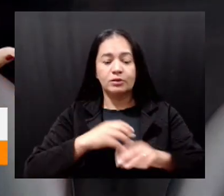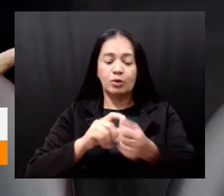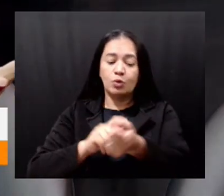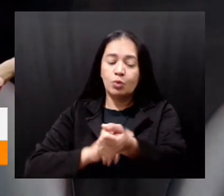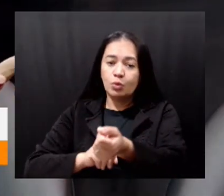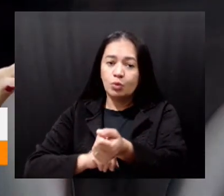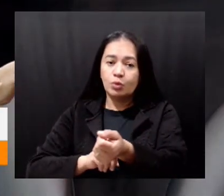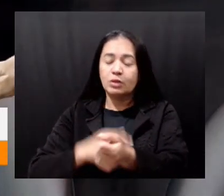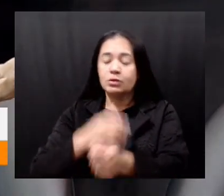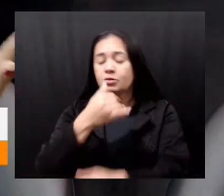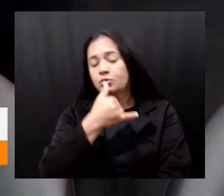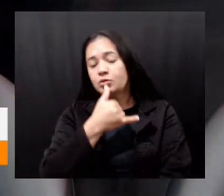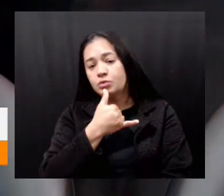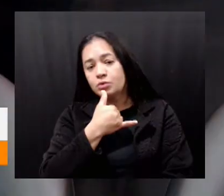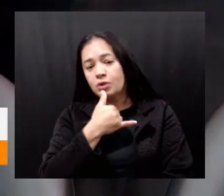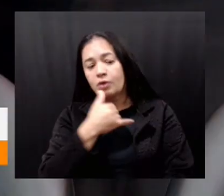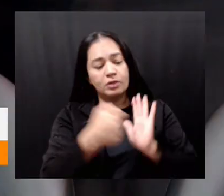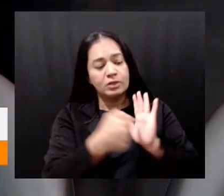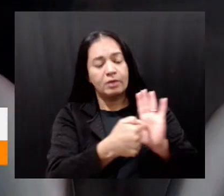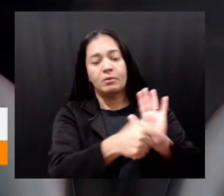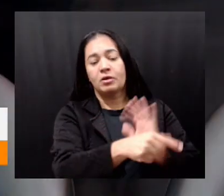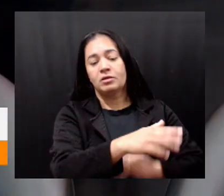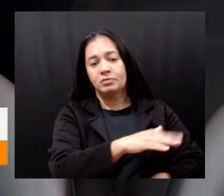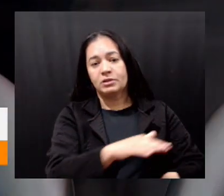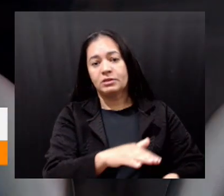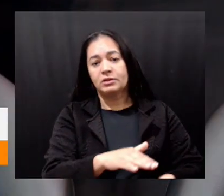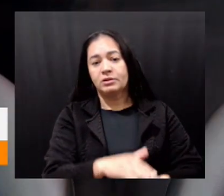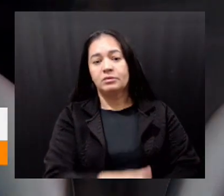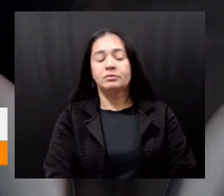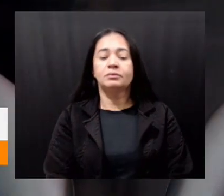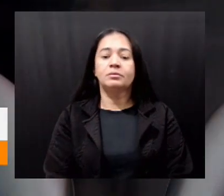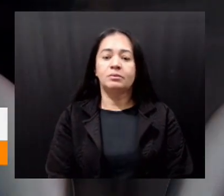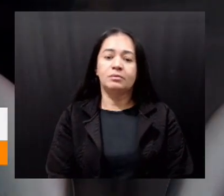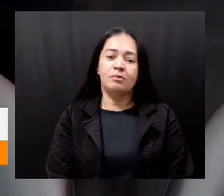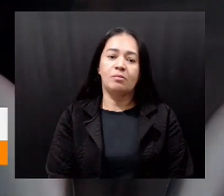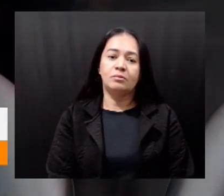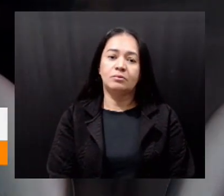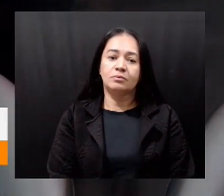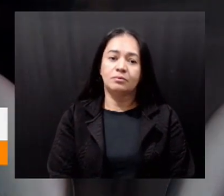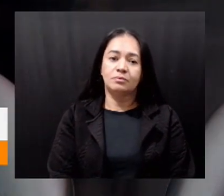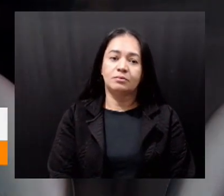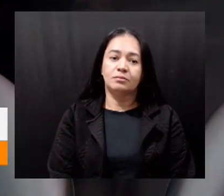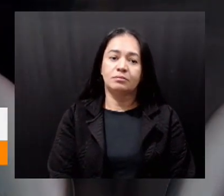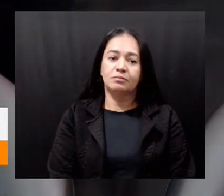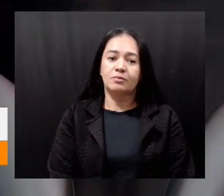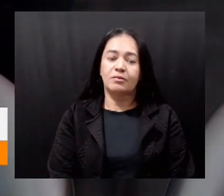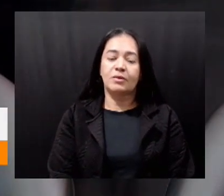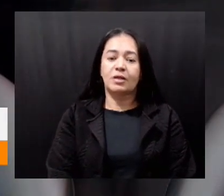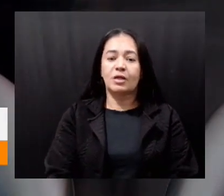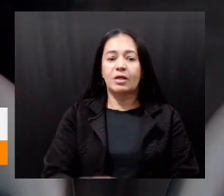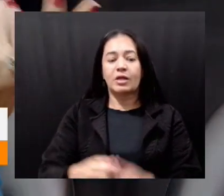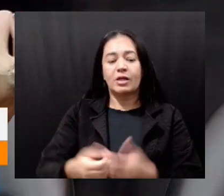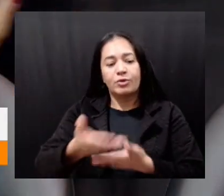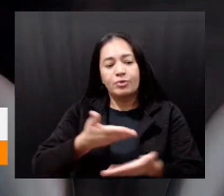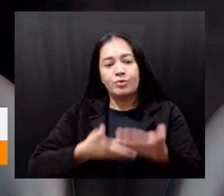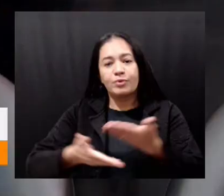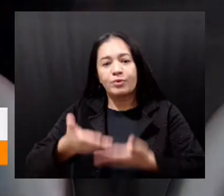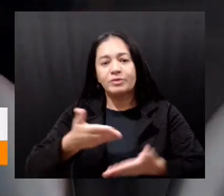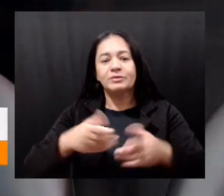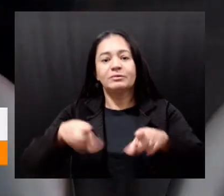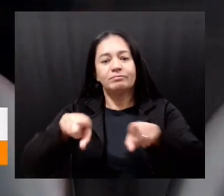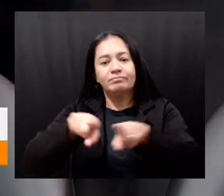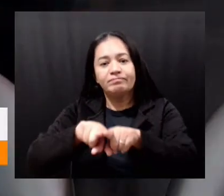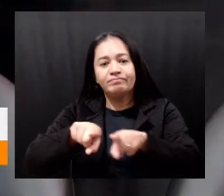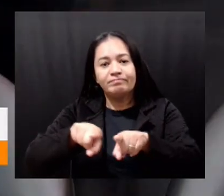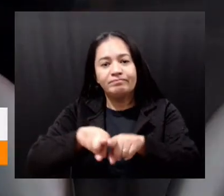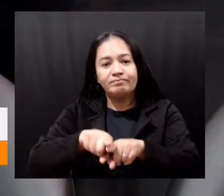a tristeza desse fato, né, e compartilhar com ela que também